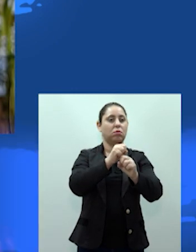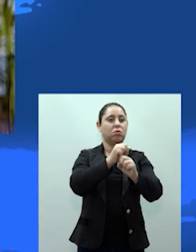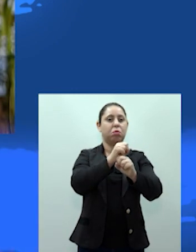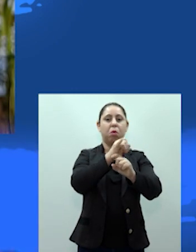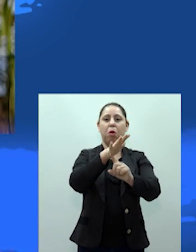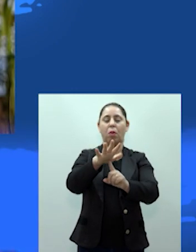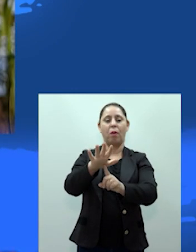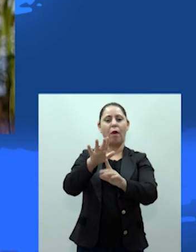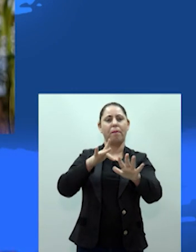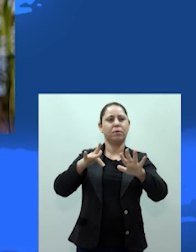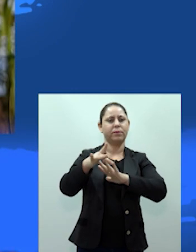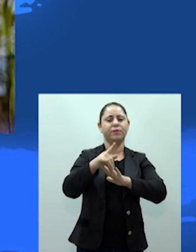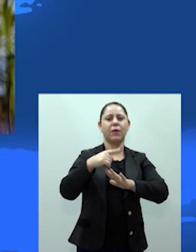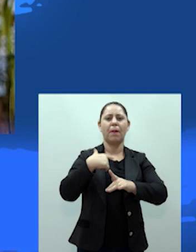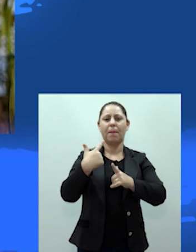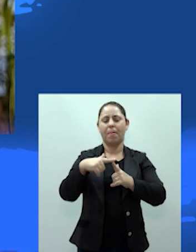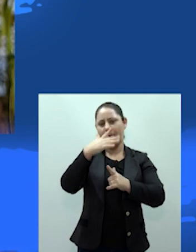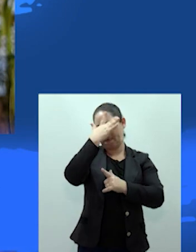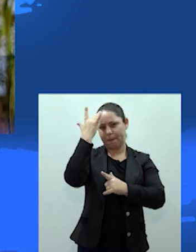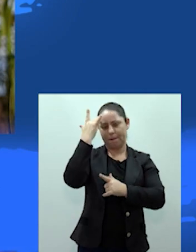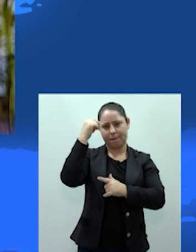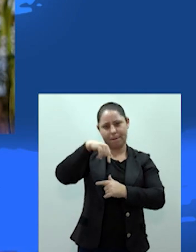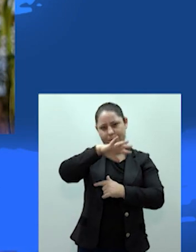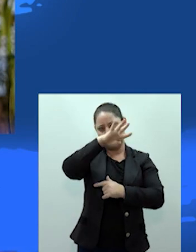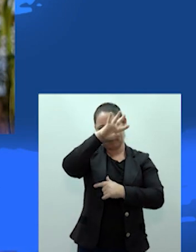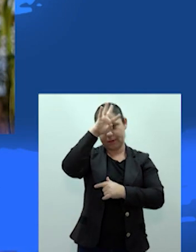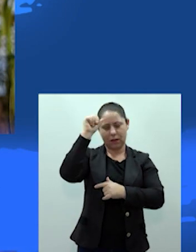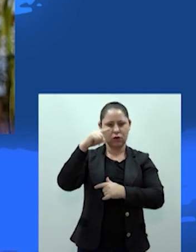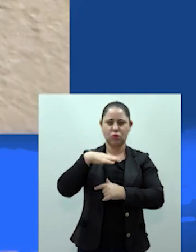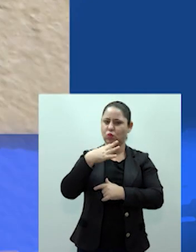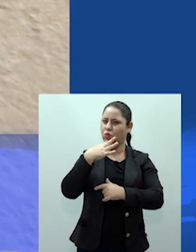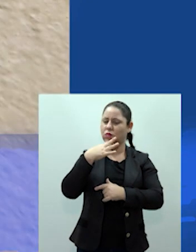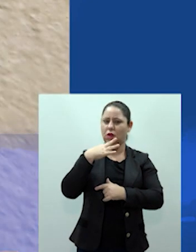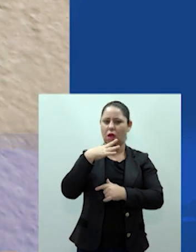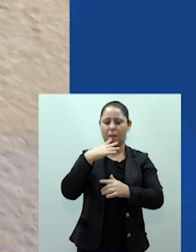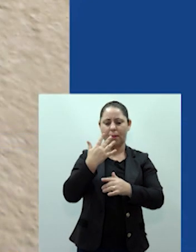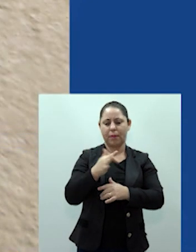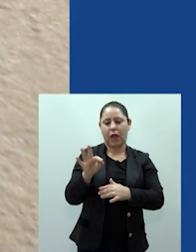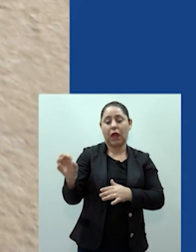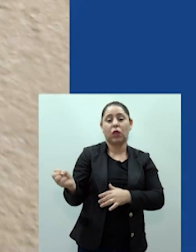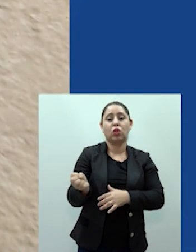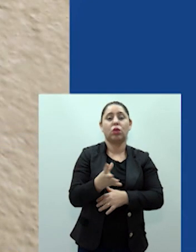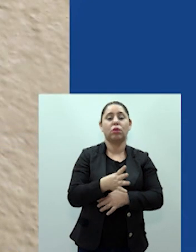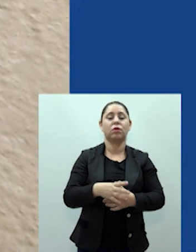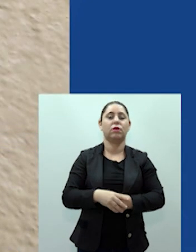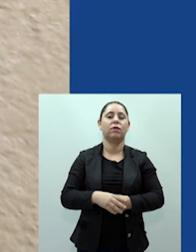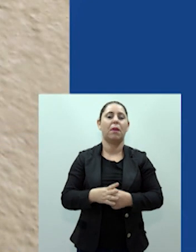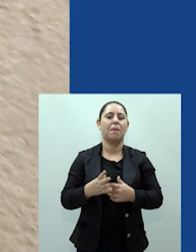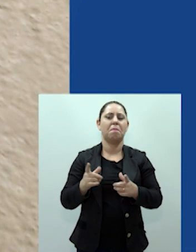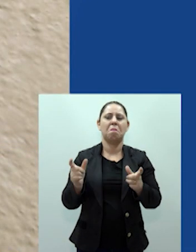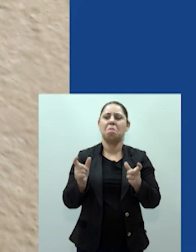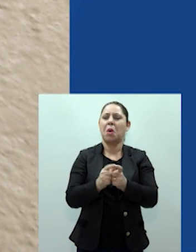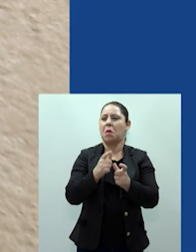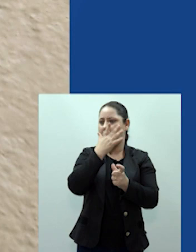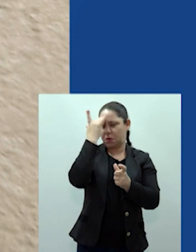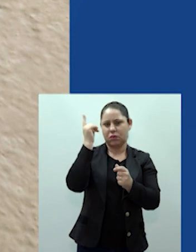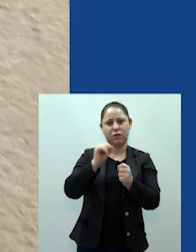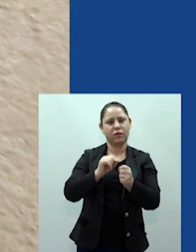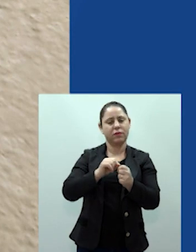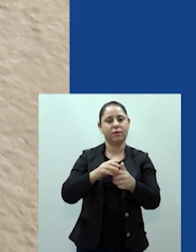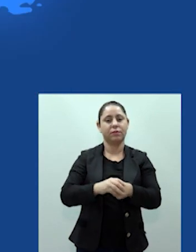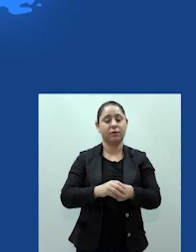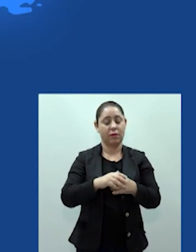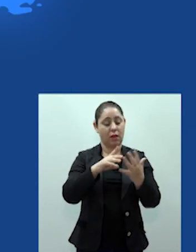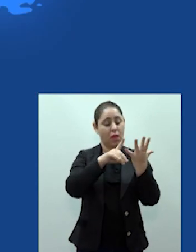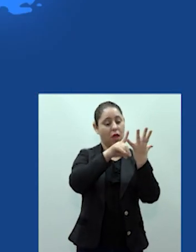publicar e teve uma aceitação muito legal aqui, que o pessoal acho que daqui do estado não conhecia ainda, que era uma técnica muito recente. Pouquíssimas pessoas